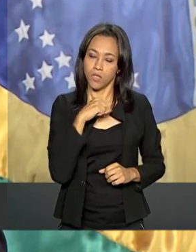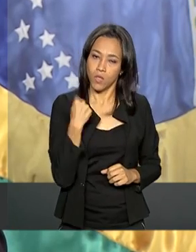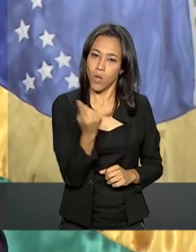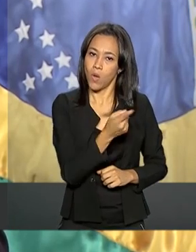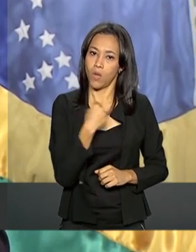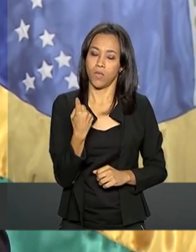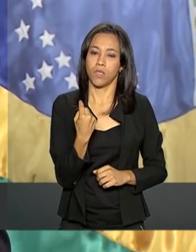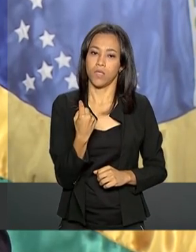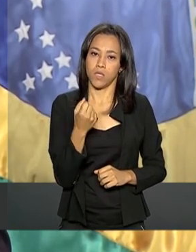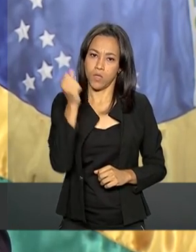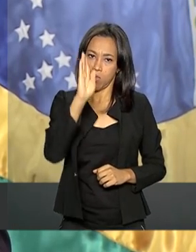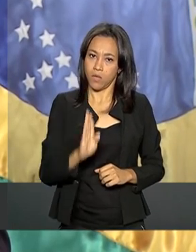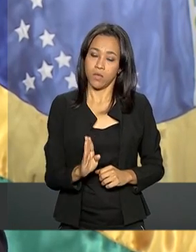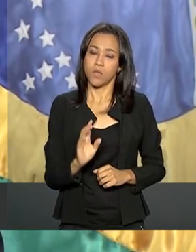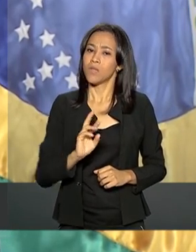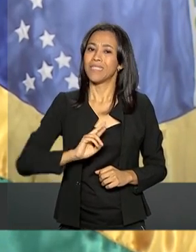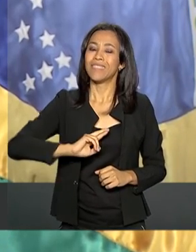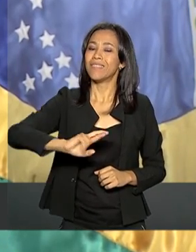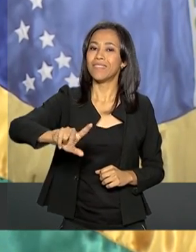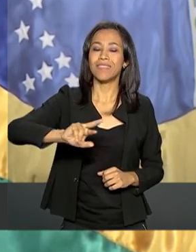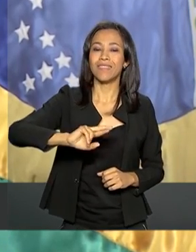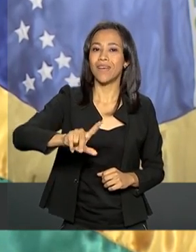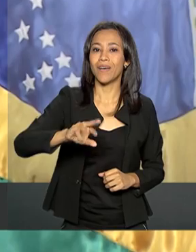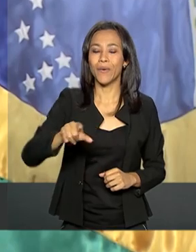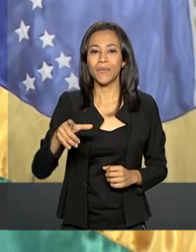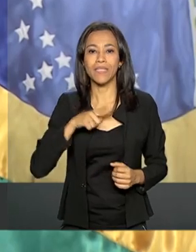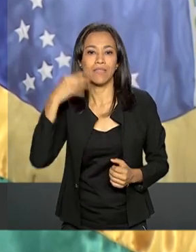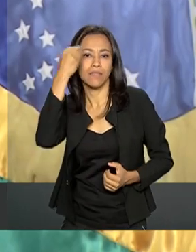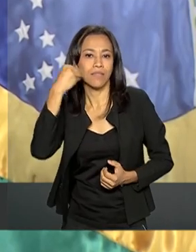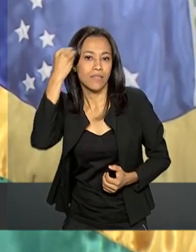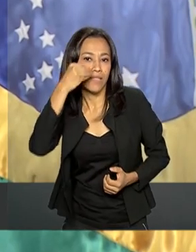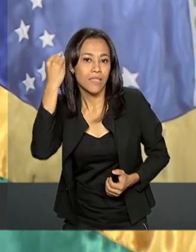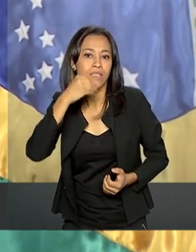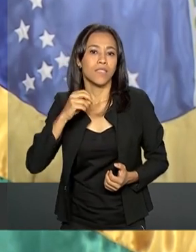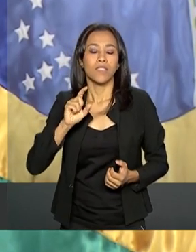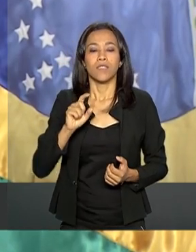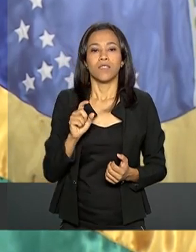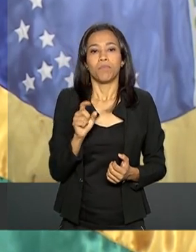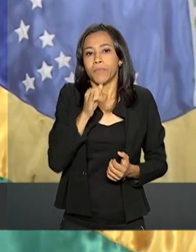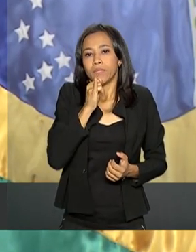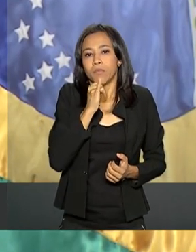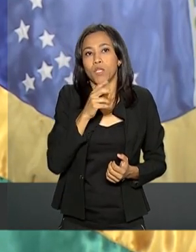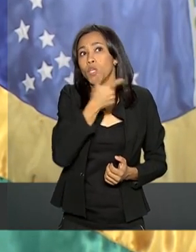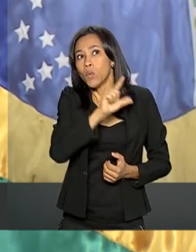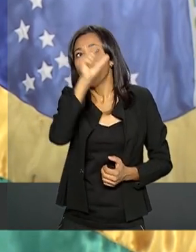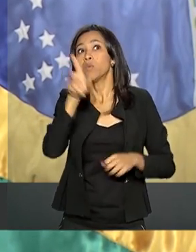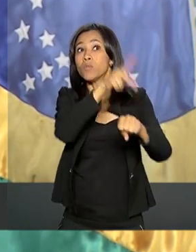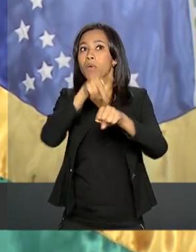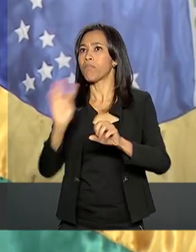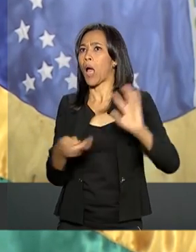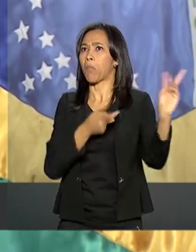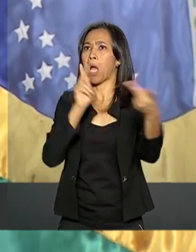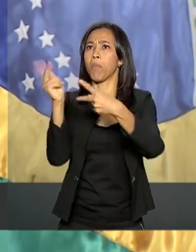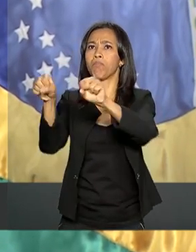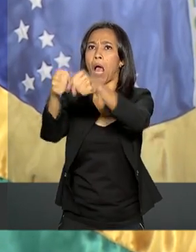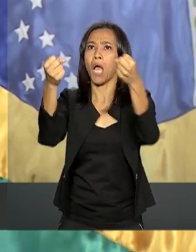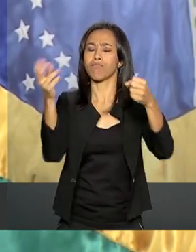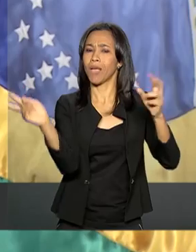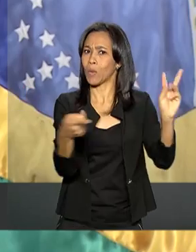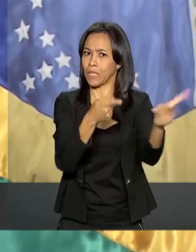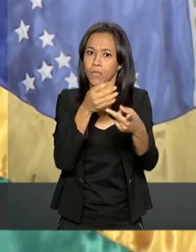no Brasil, não experimentarmos situações que outros países enfrentaram, como,